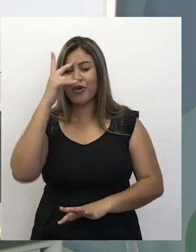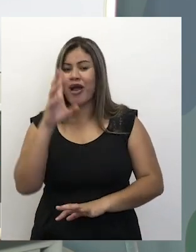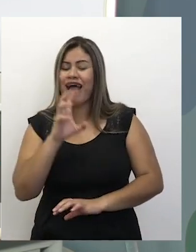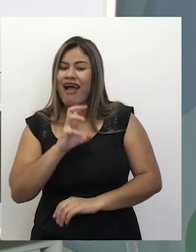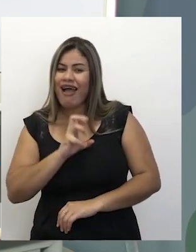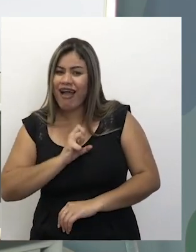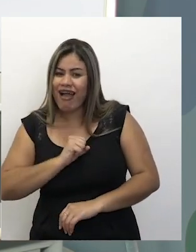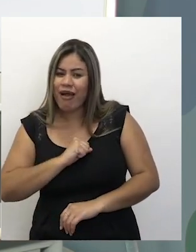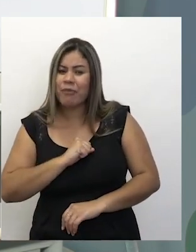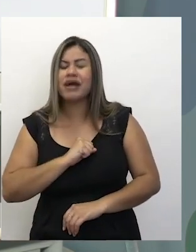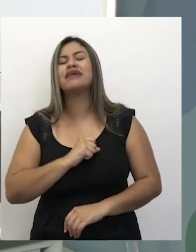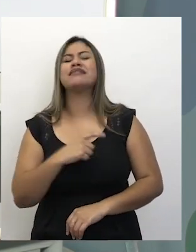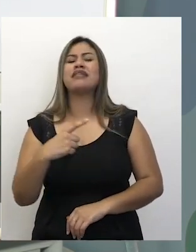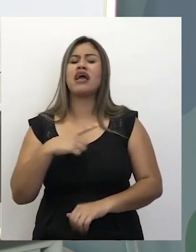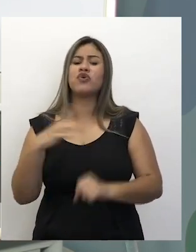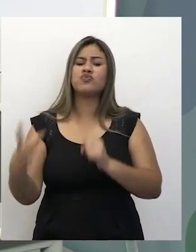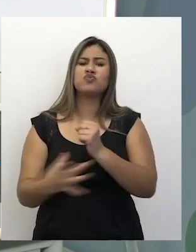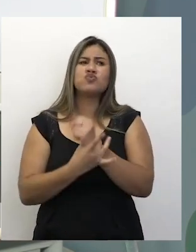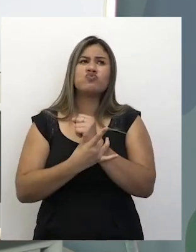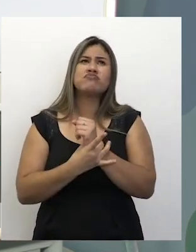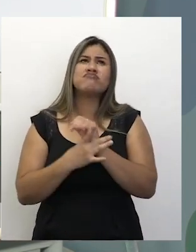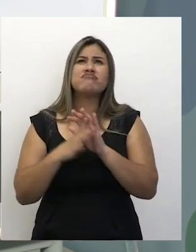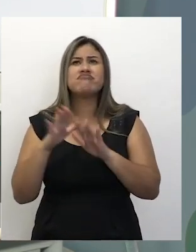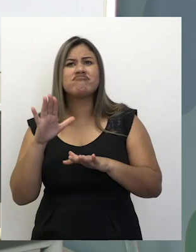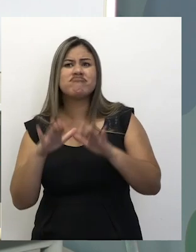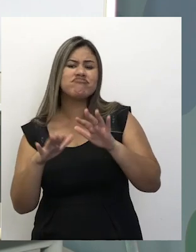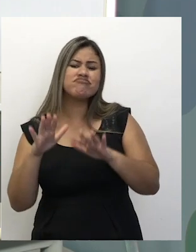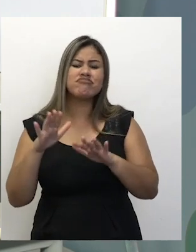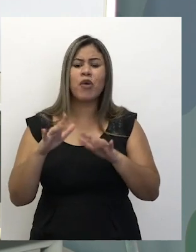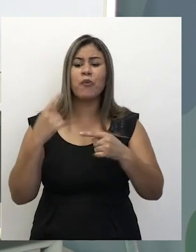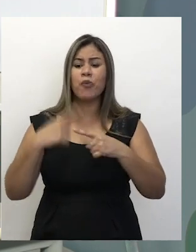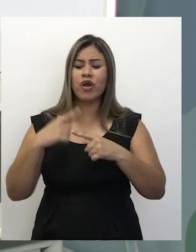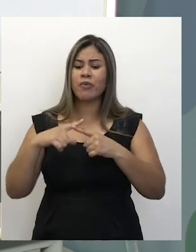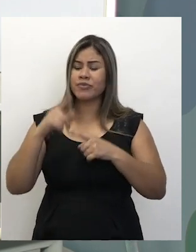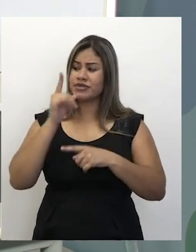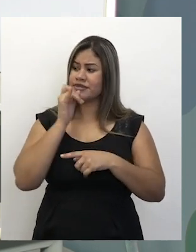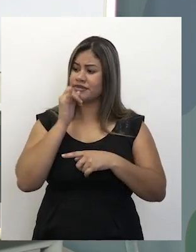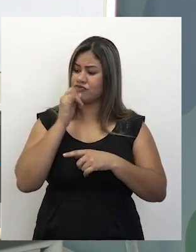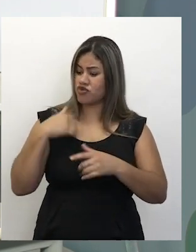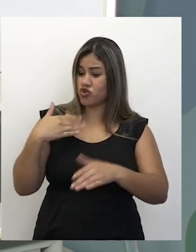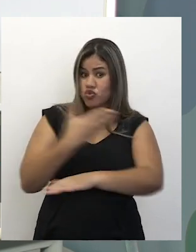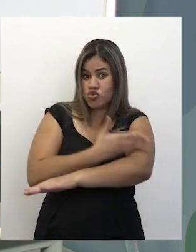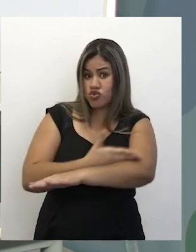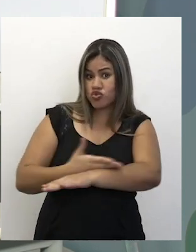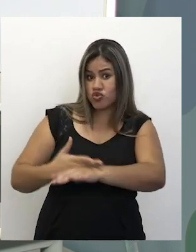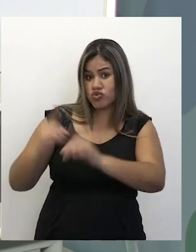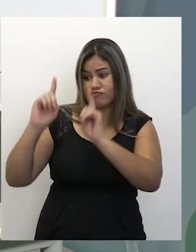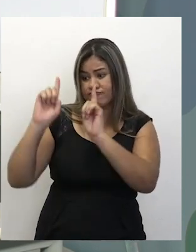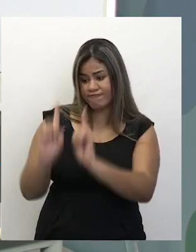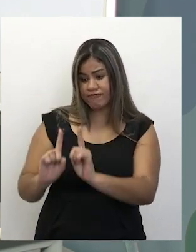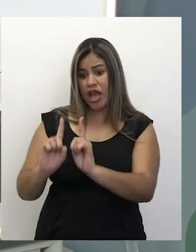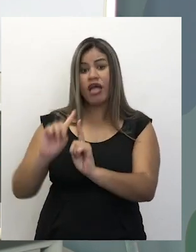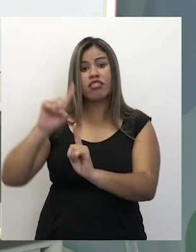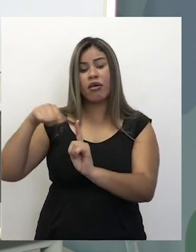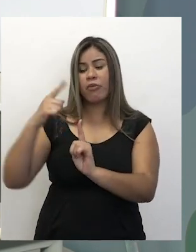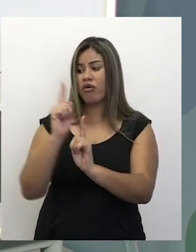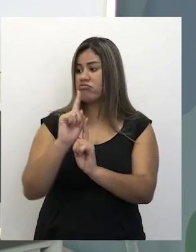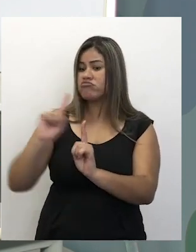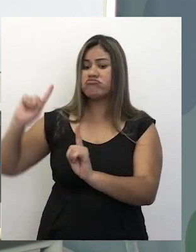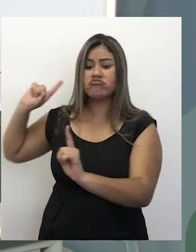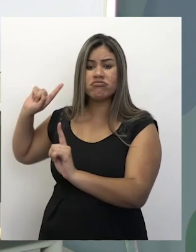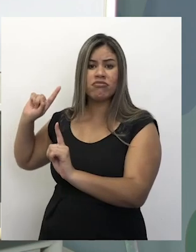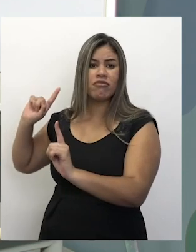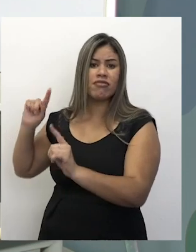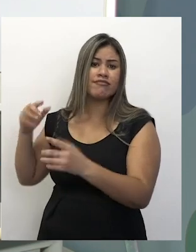vive uma segurança complicada né porque a pessoa pode ir embora o momento e mas se apegam só isso então o eu ligo fala para a